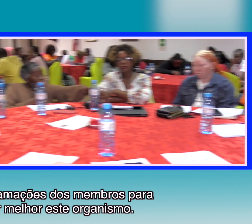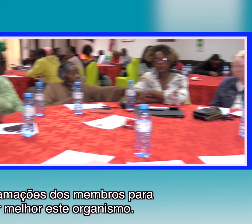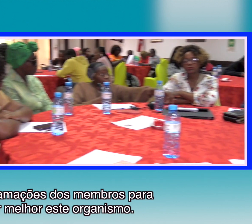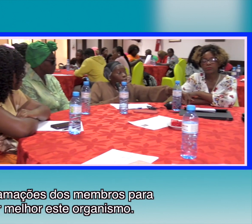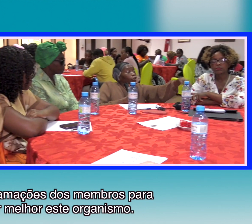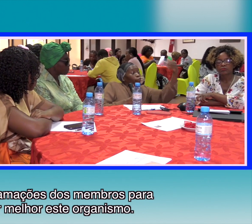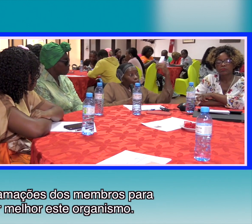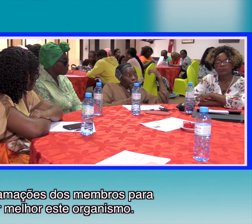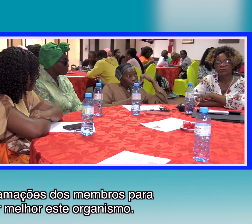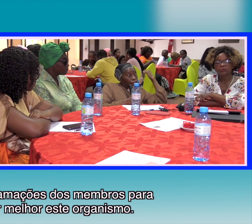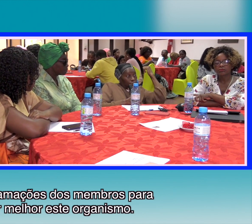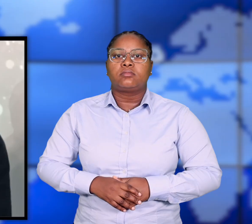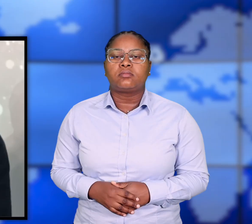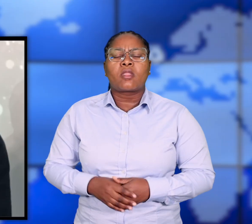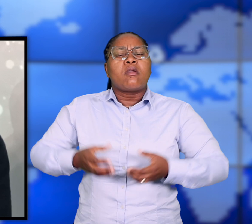este organismo.